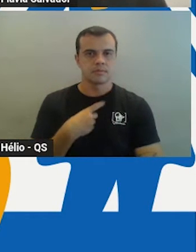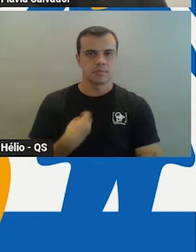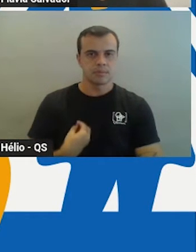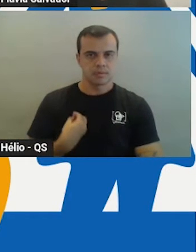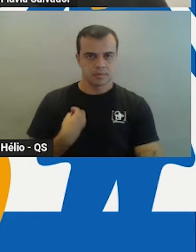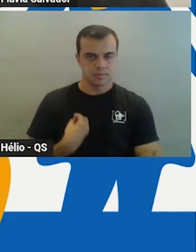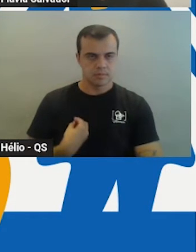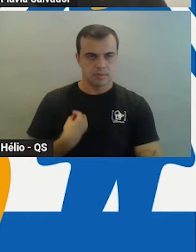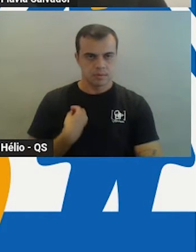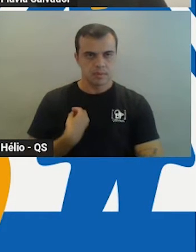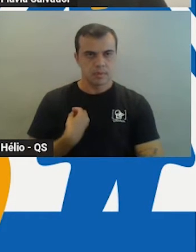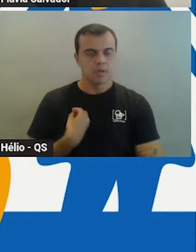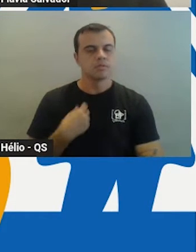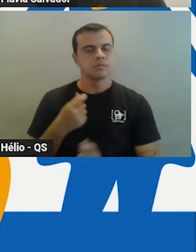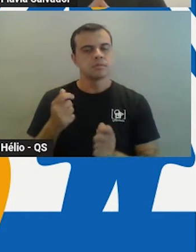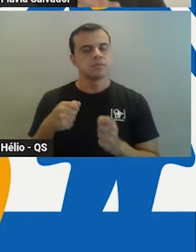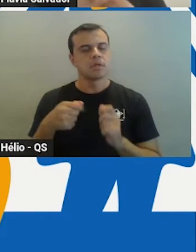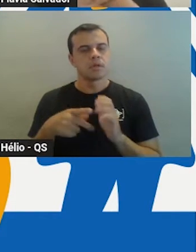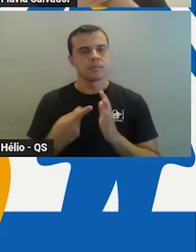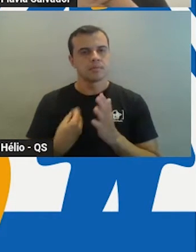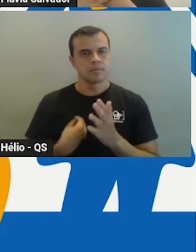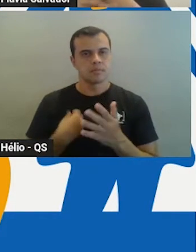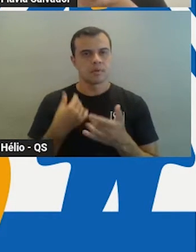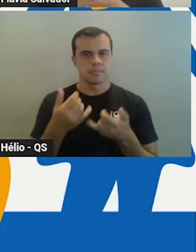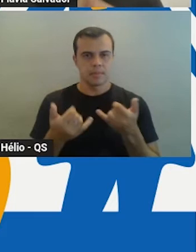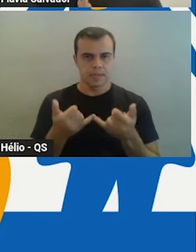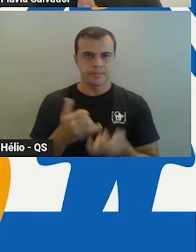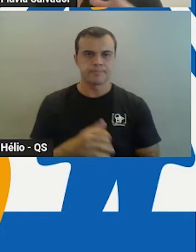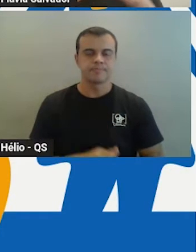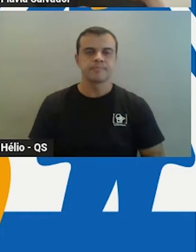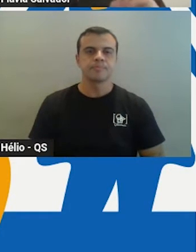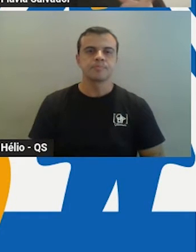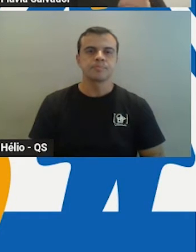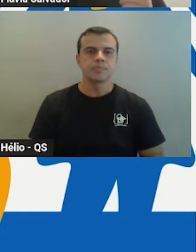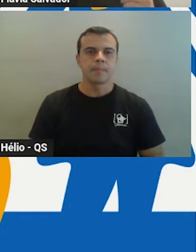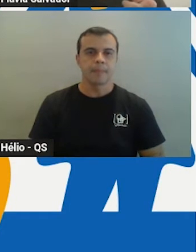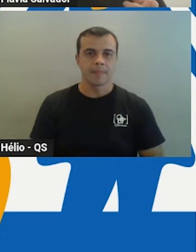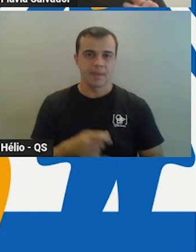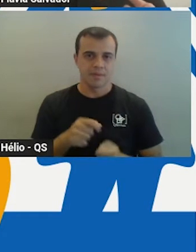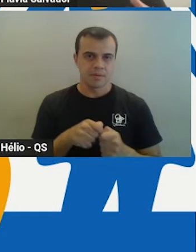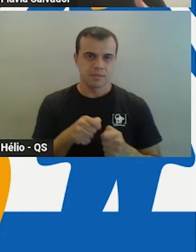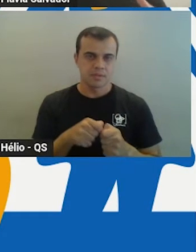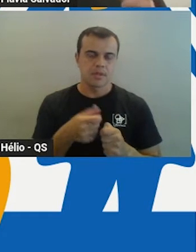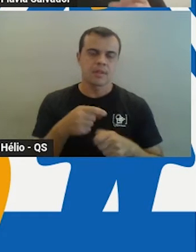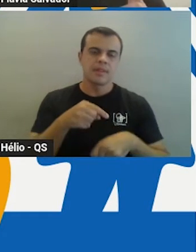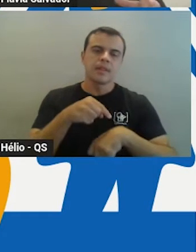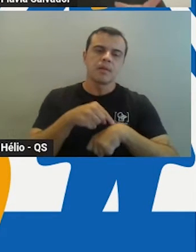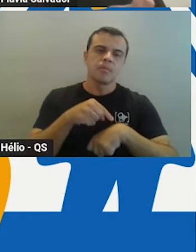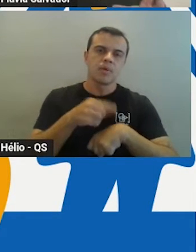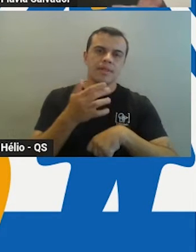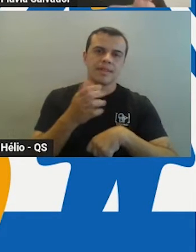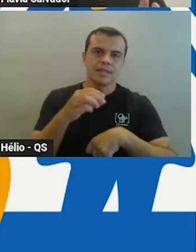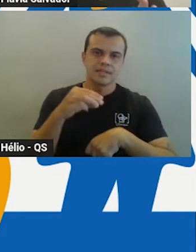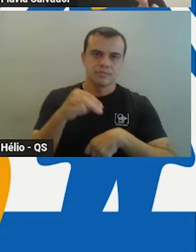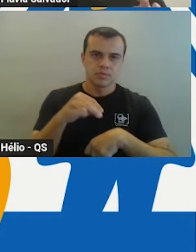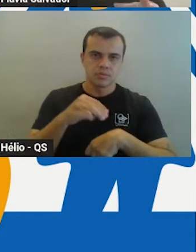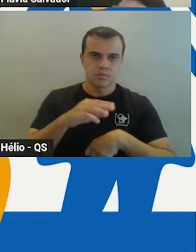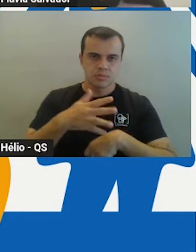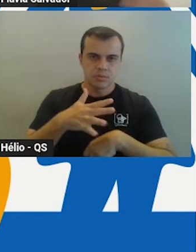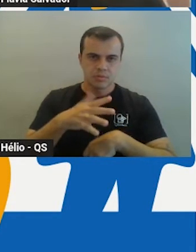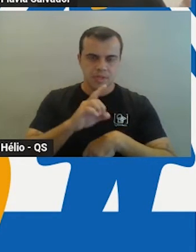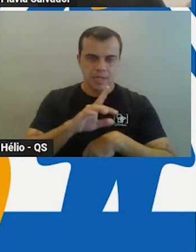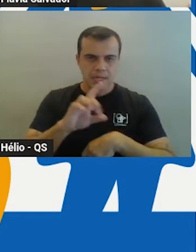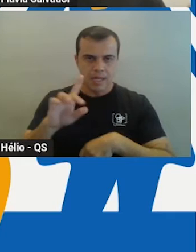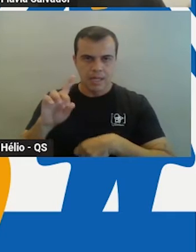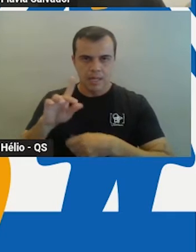participar ativamente da brincadeira. E aí, né, estabelecer um tempo de 10 minutos, mais ou menos, para cada